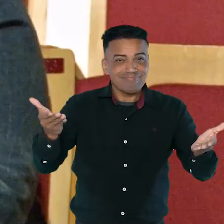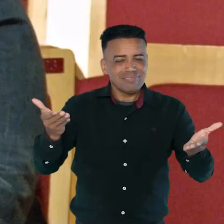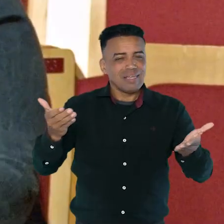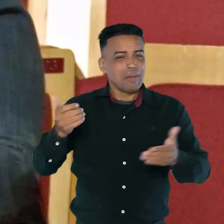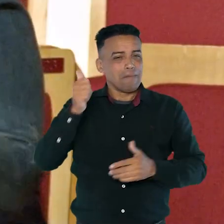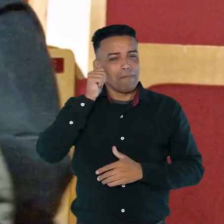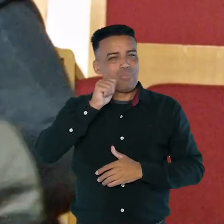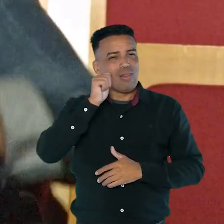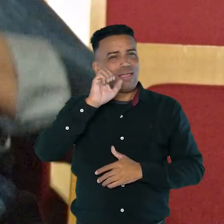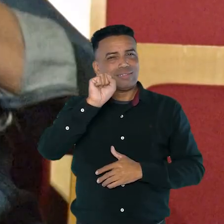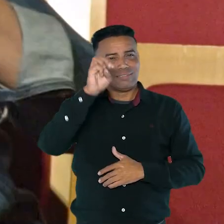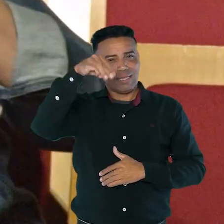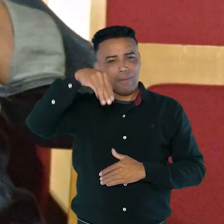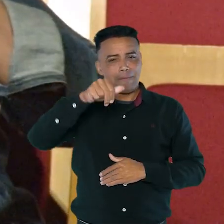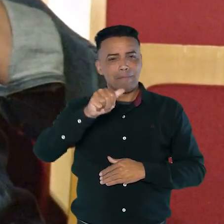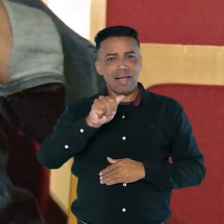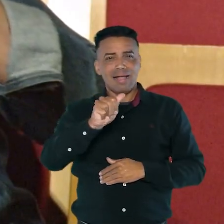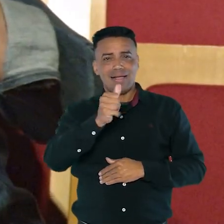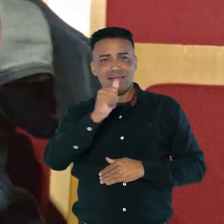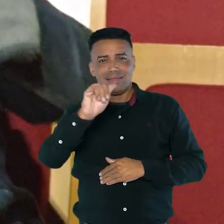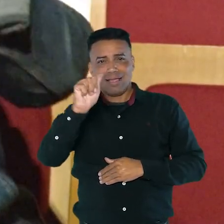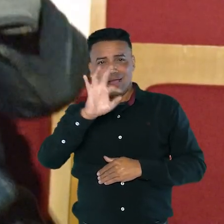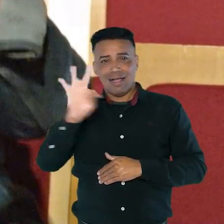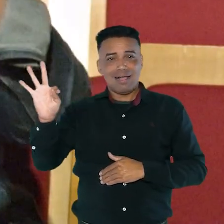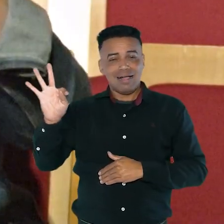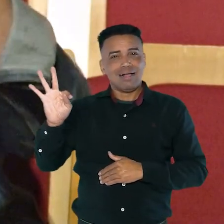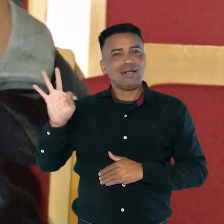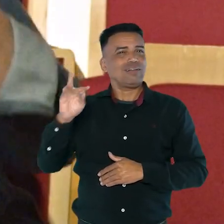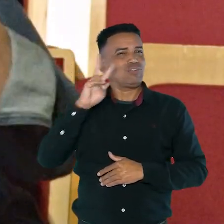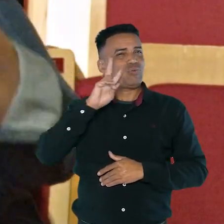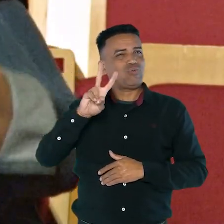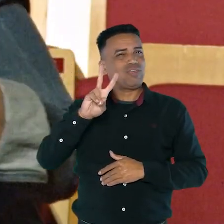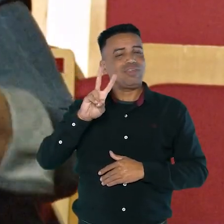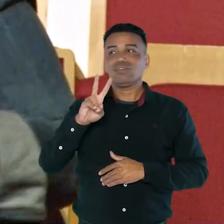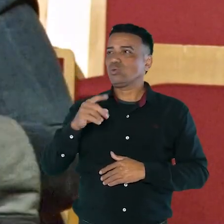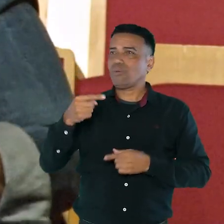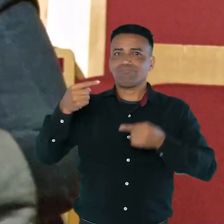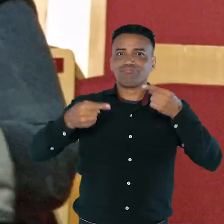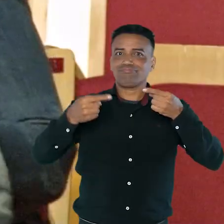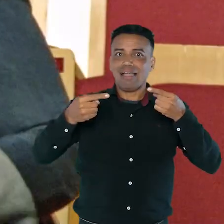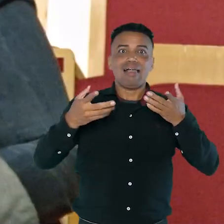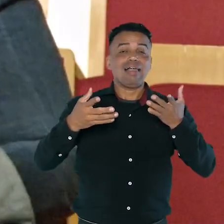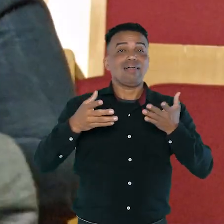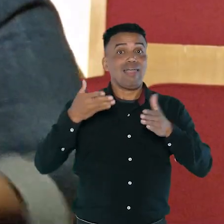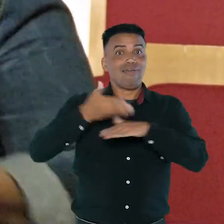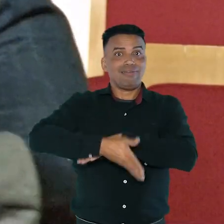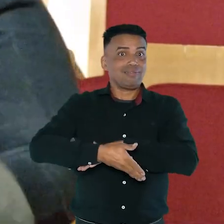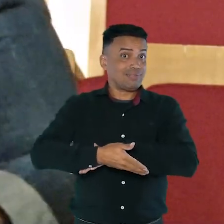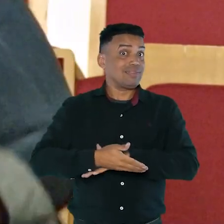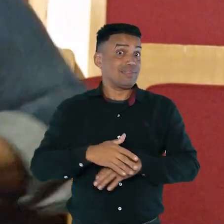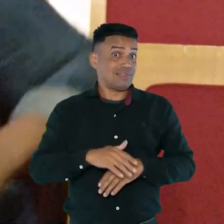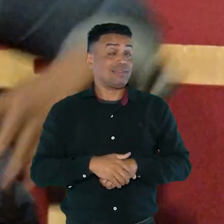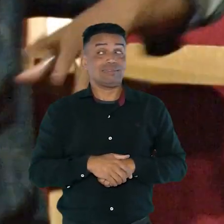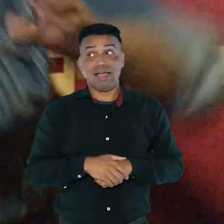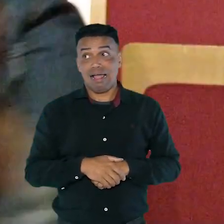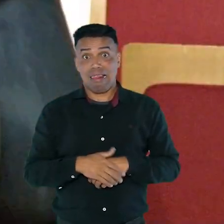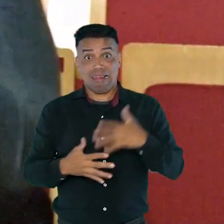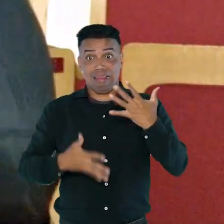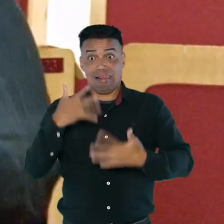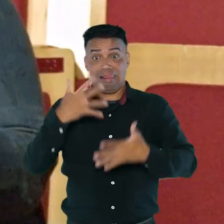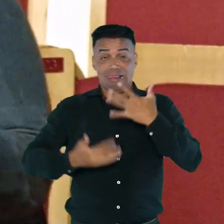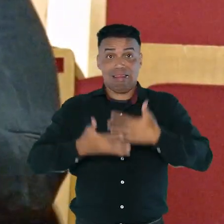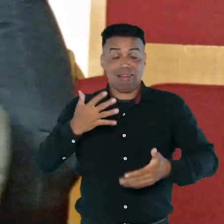né, que é uma mulher incrível, que estou ouvindo lá o Mano a Mano, e eu falo, pô, Semayá, é agora que você entra, porque o negócio está meio